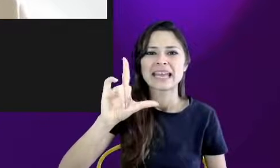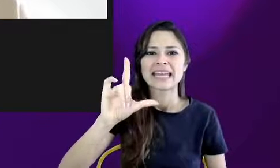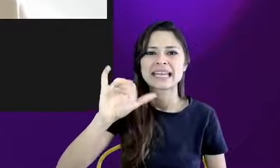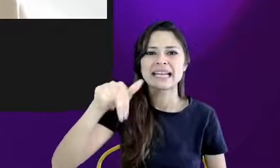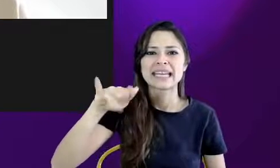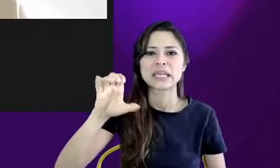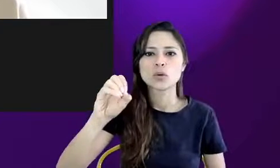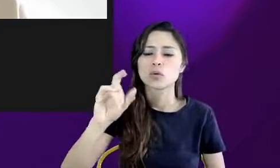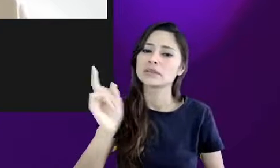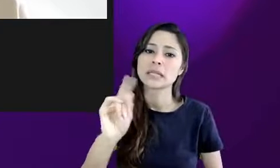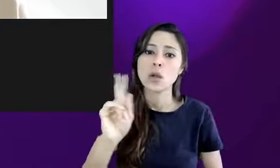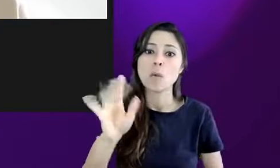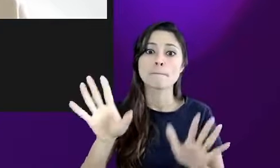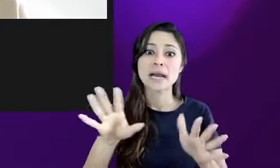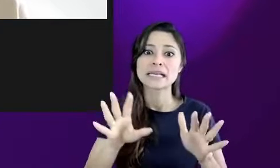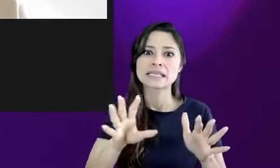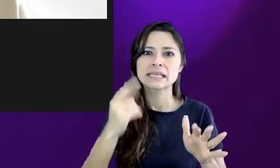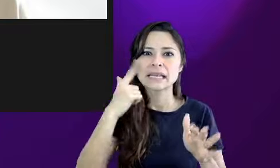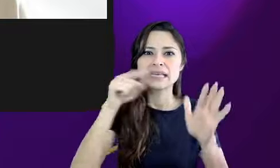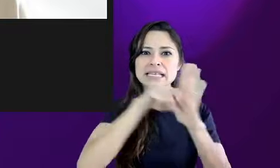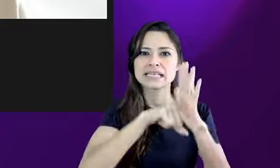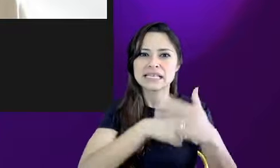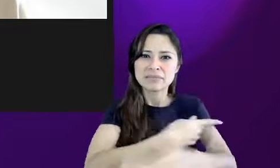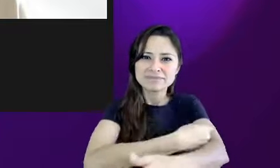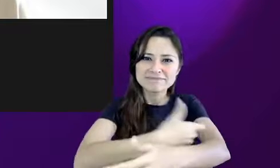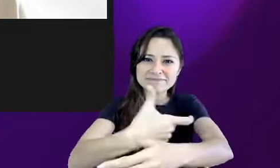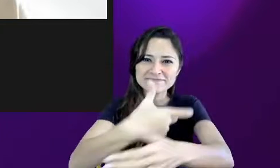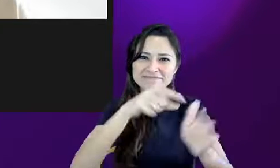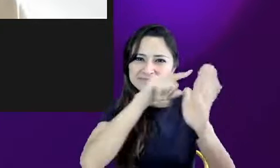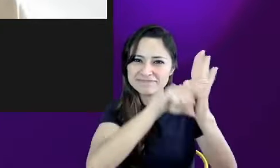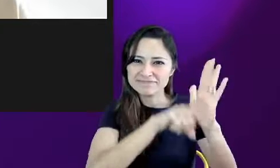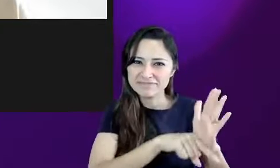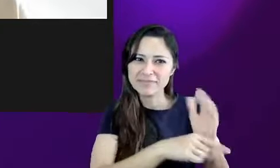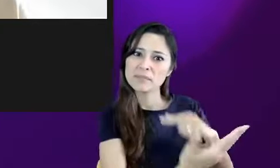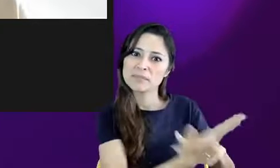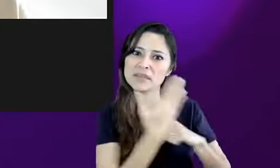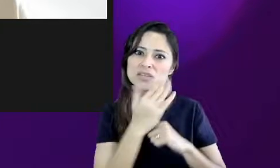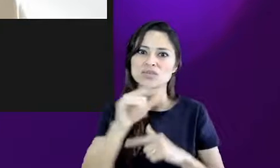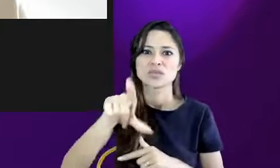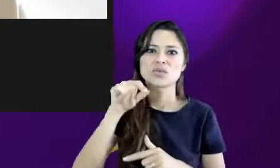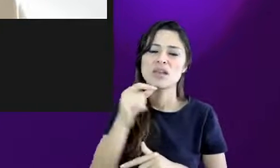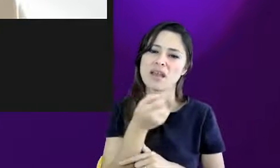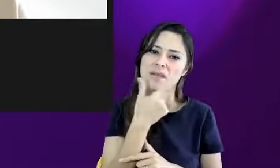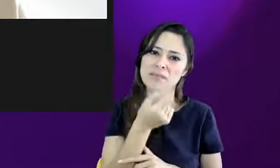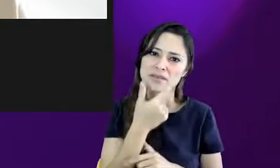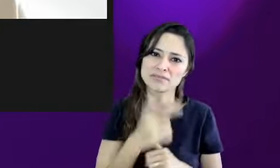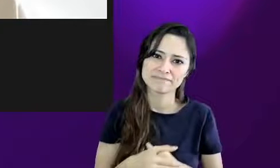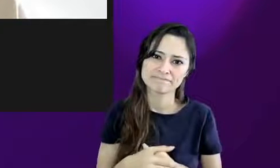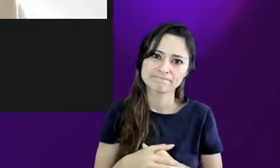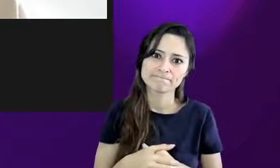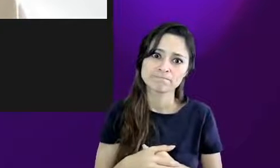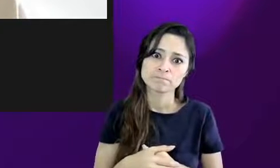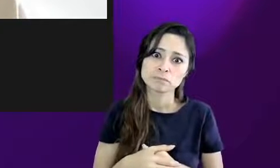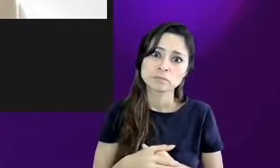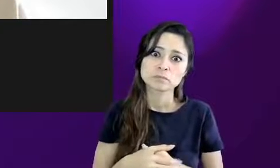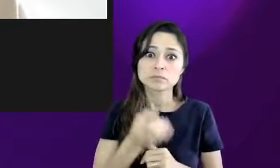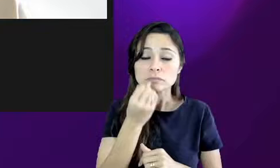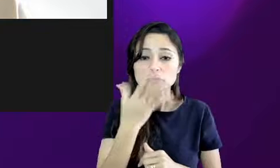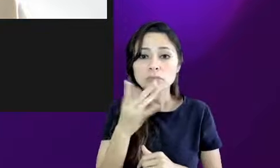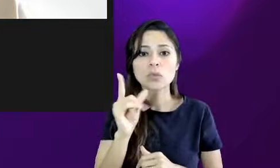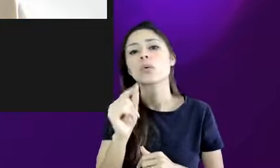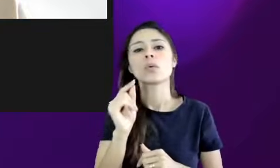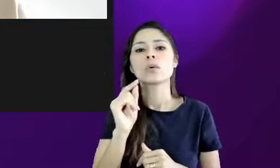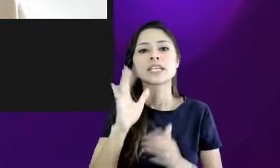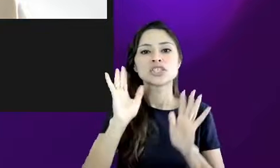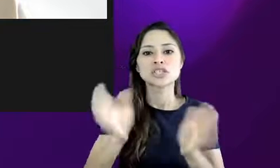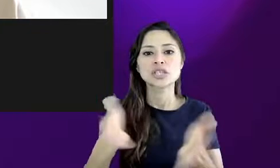objetivos laboratoriais. Então, isso é o que nos aguarda. A grande vantagem disso é a gente já começar utilizando uma medicação